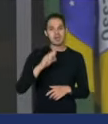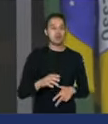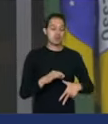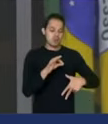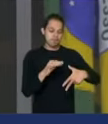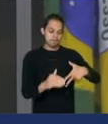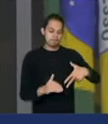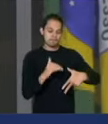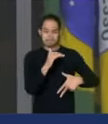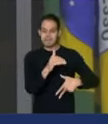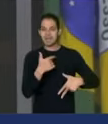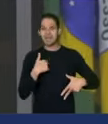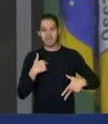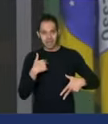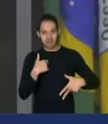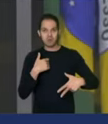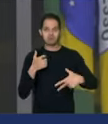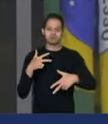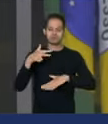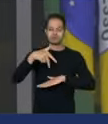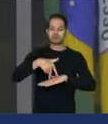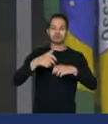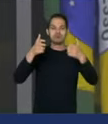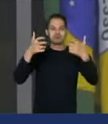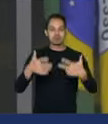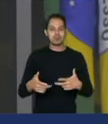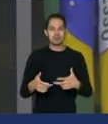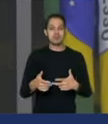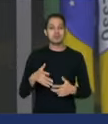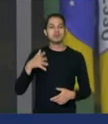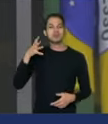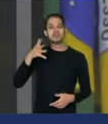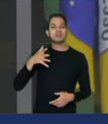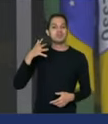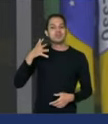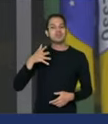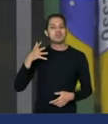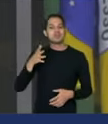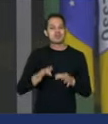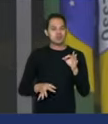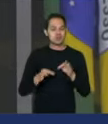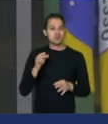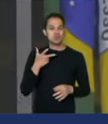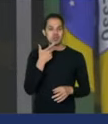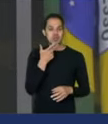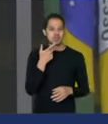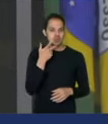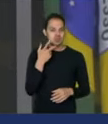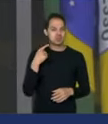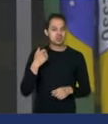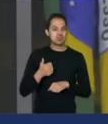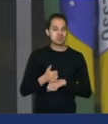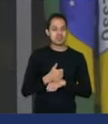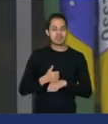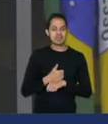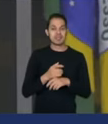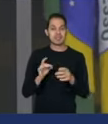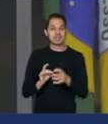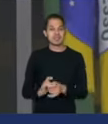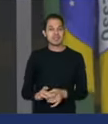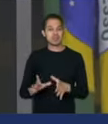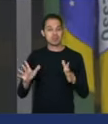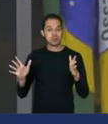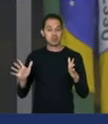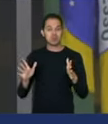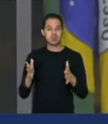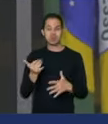Para contrapor o ministro, eu trago aqui as palavras de um renomado jurista que fala que essa questão do indulto, esse ato de